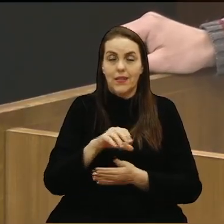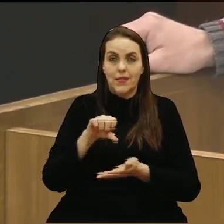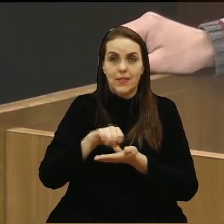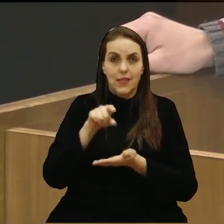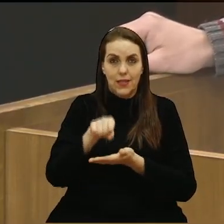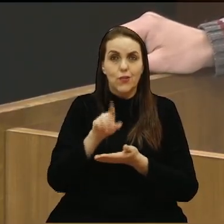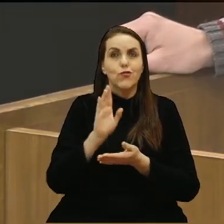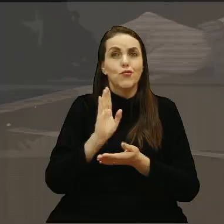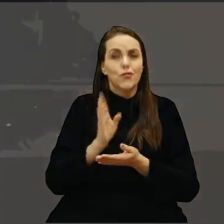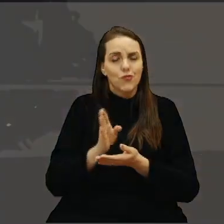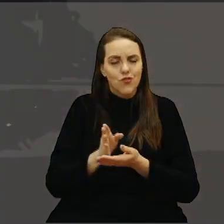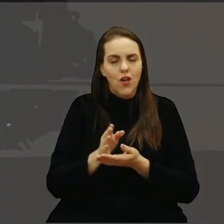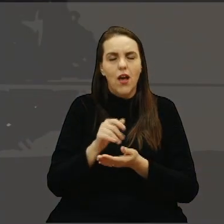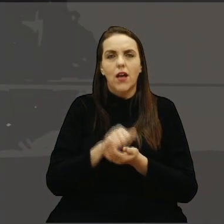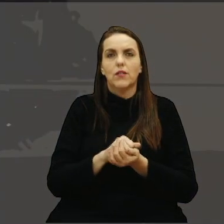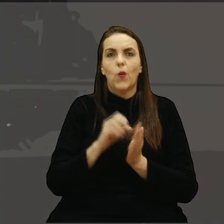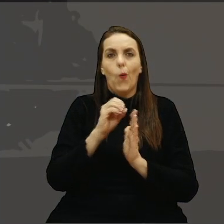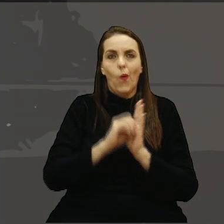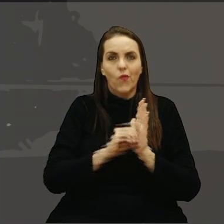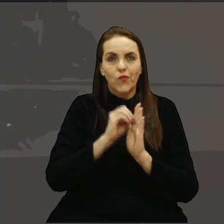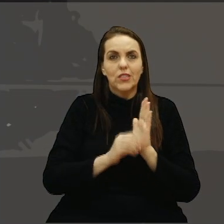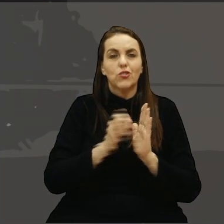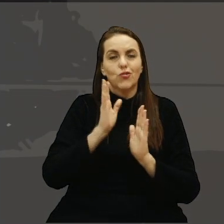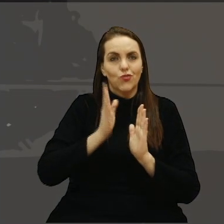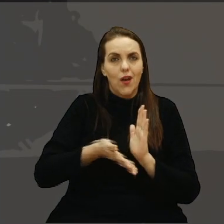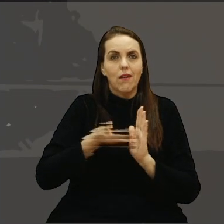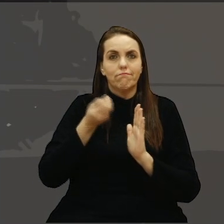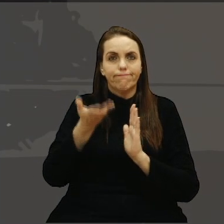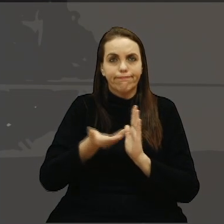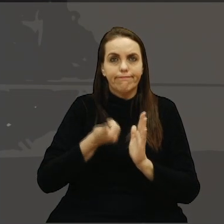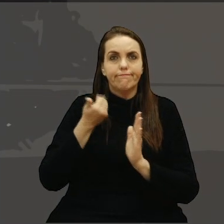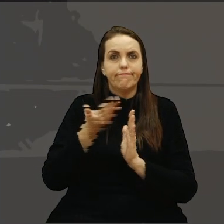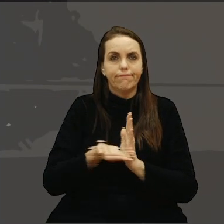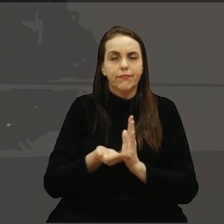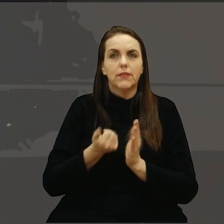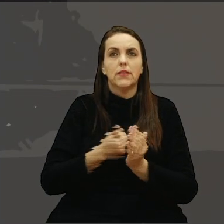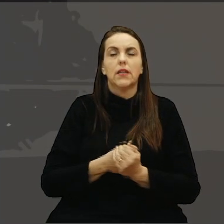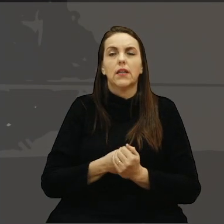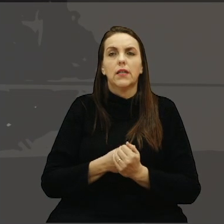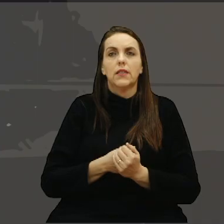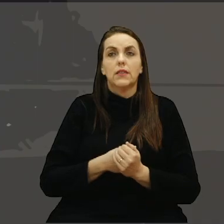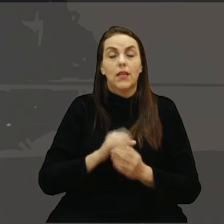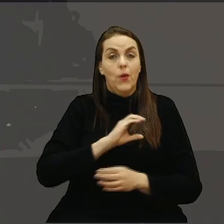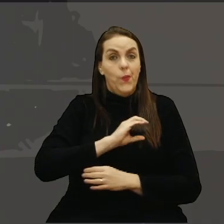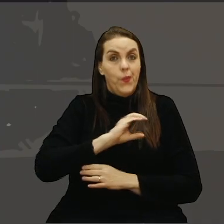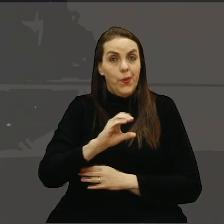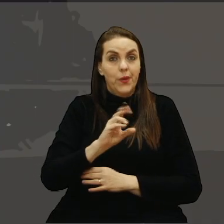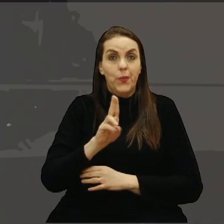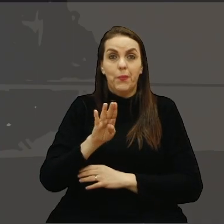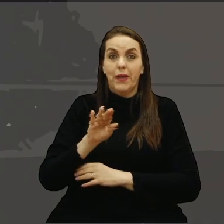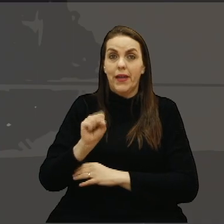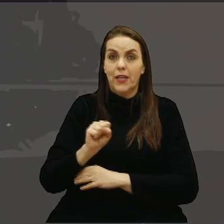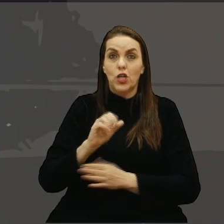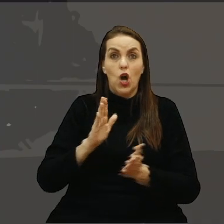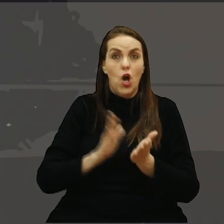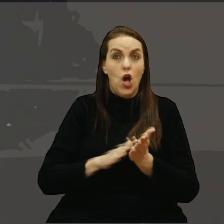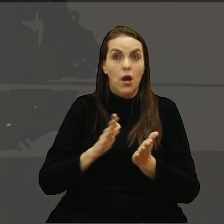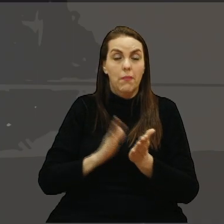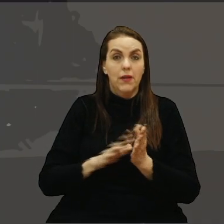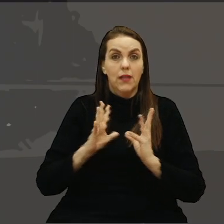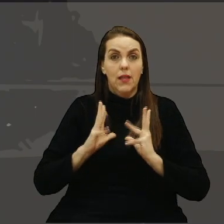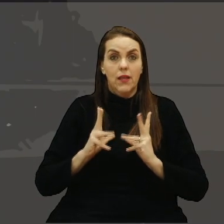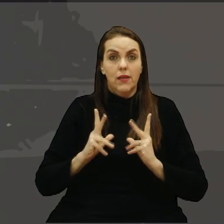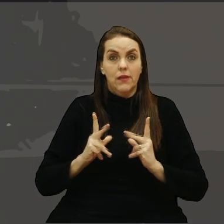foi emitido vários ofícios, né, inclusive da própria coordenação da UBS, cobrando essa limpeza